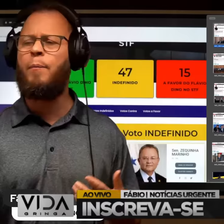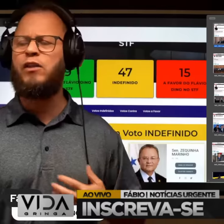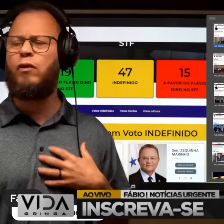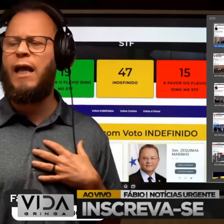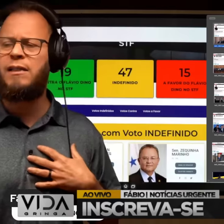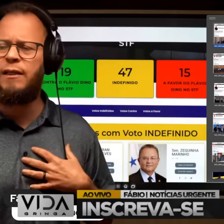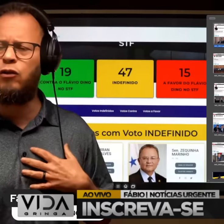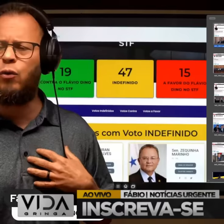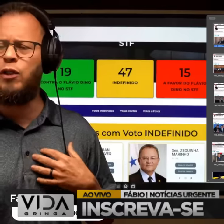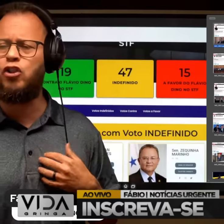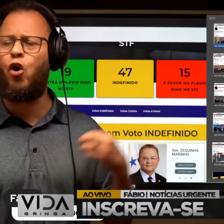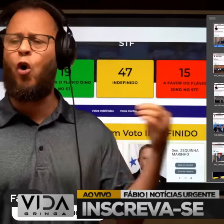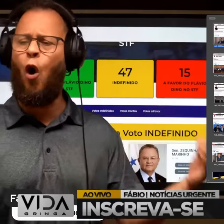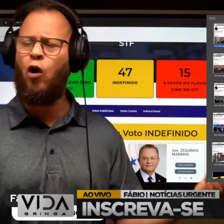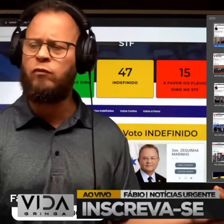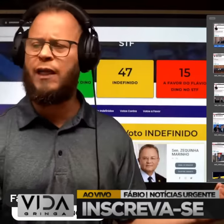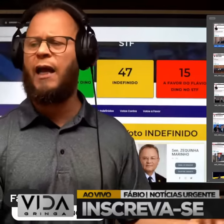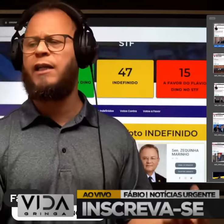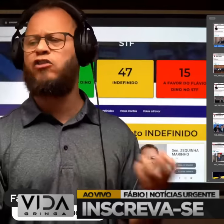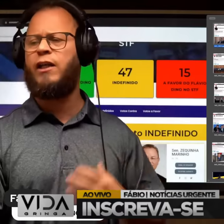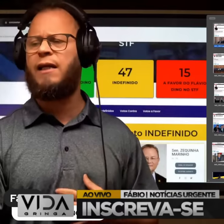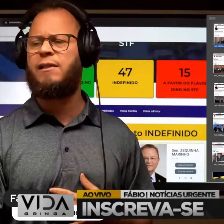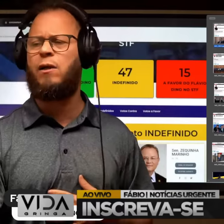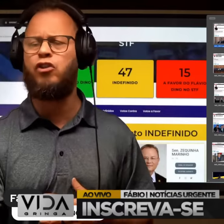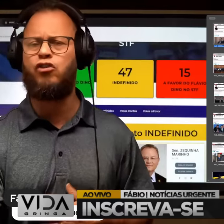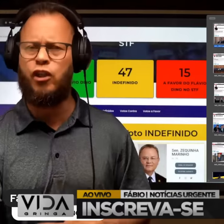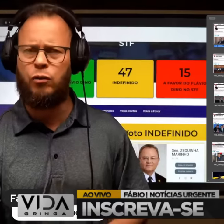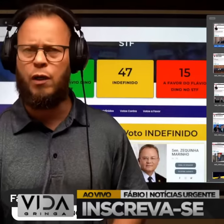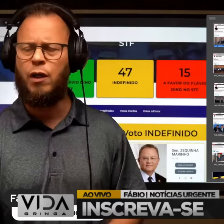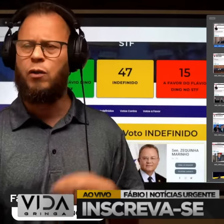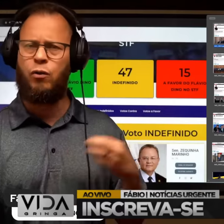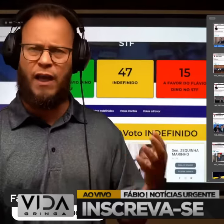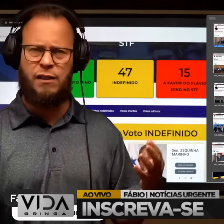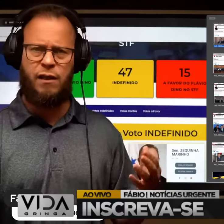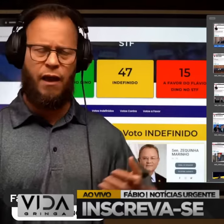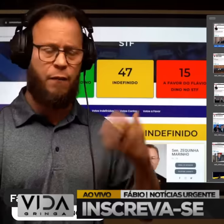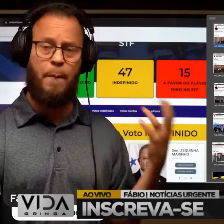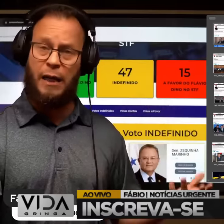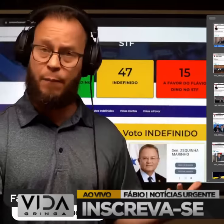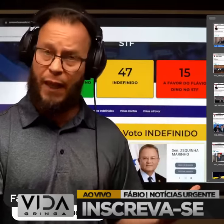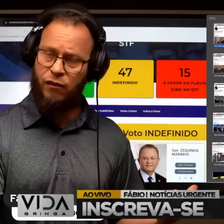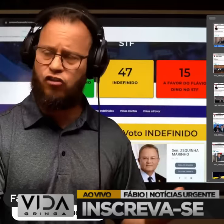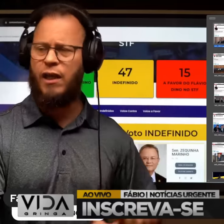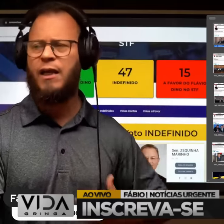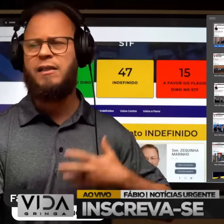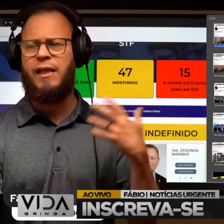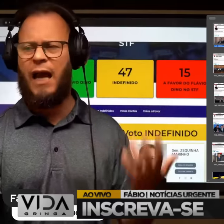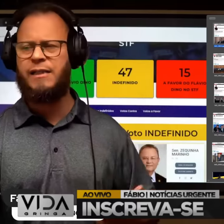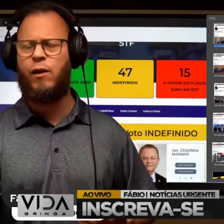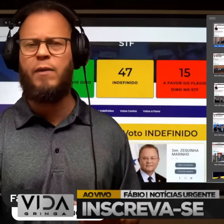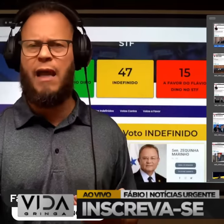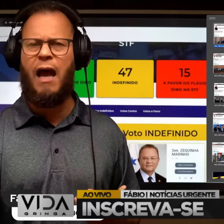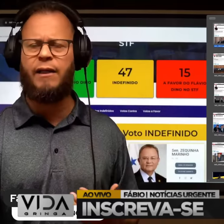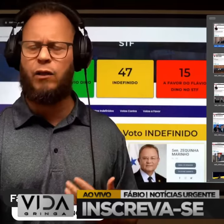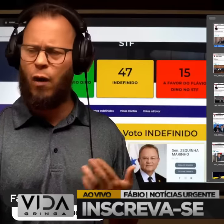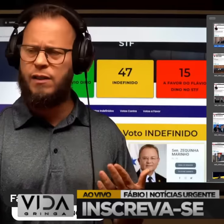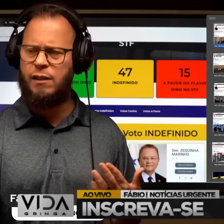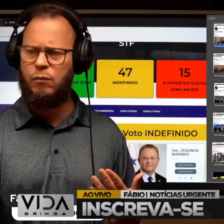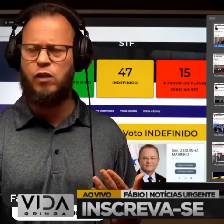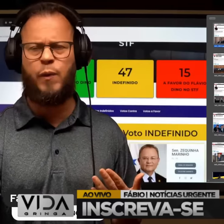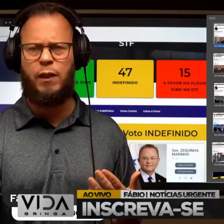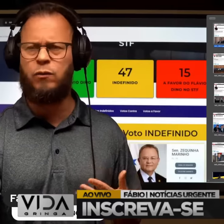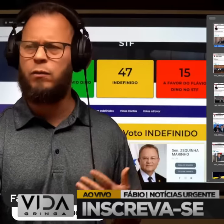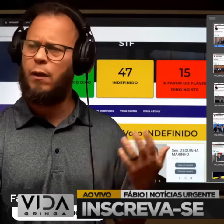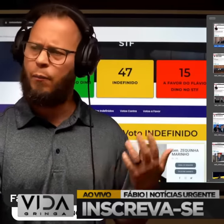irão pressionar senadores contra indicação de Dino no STF. Parabéns. Será se é um milagre que nós